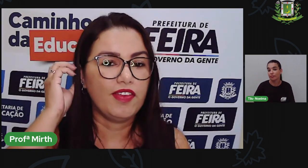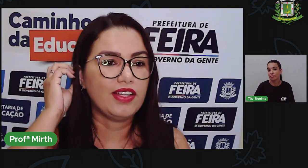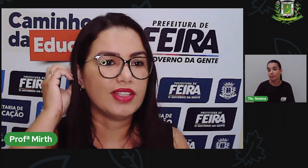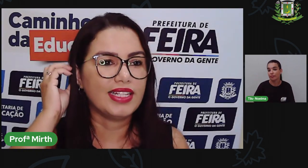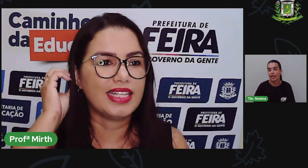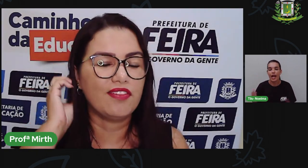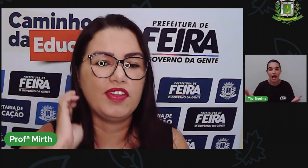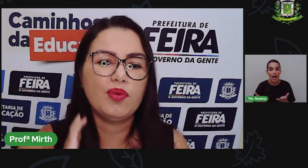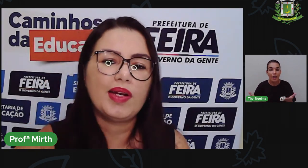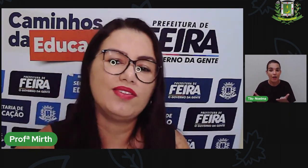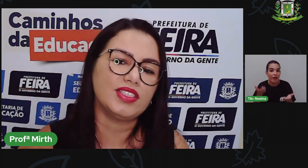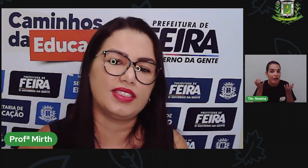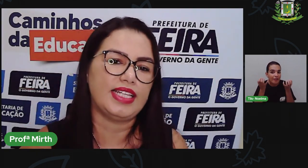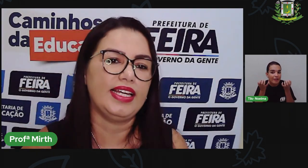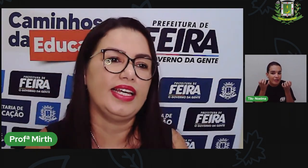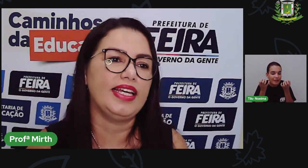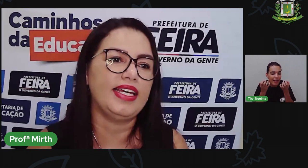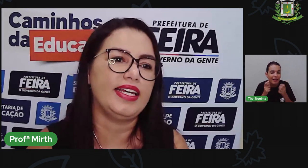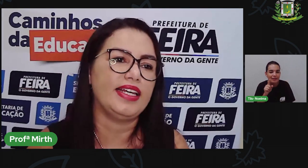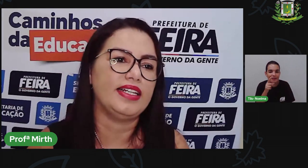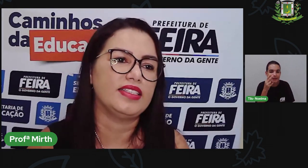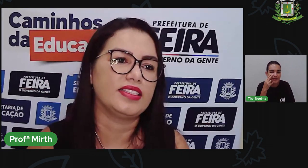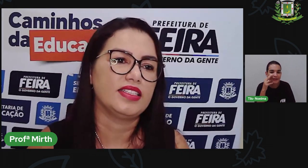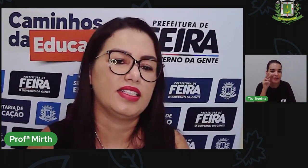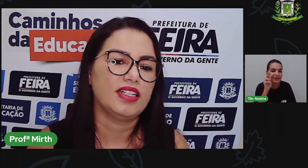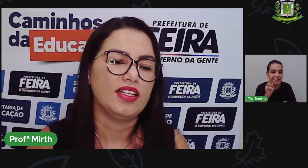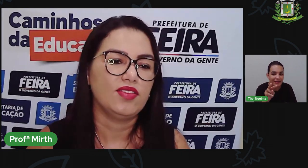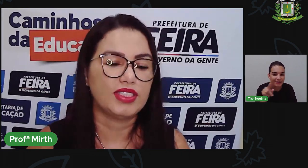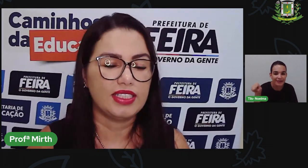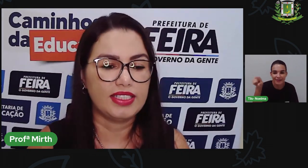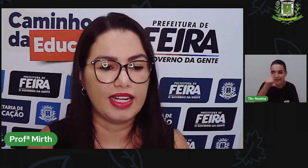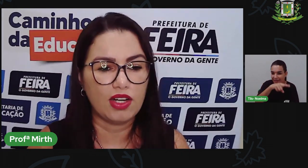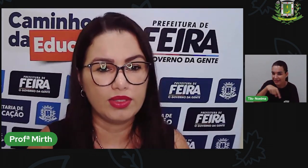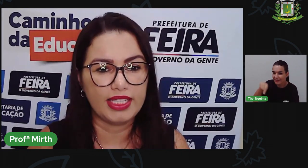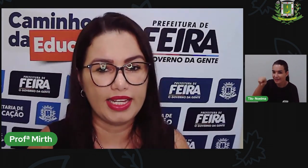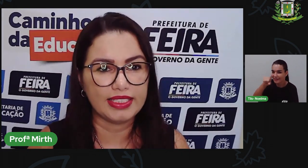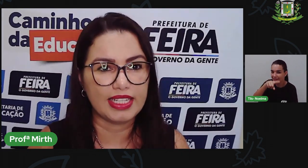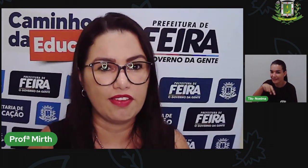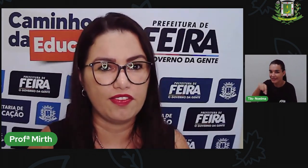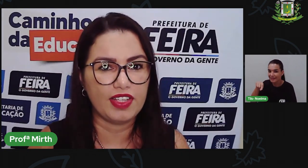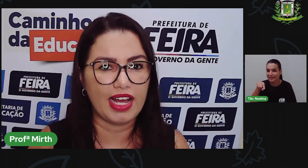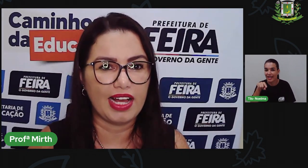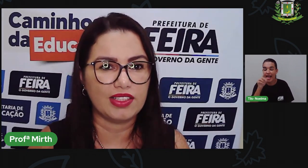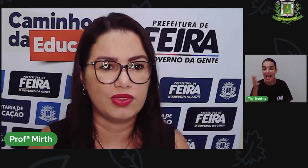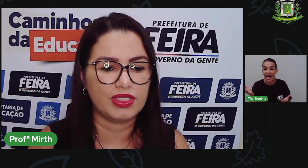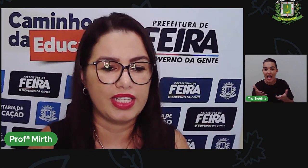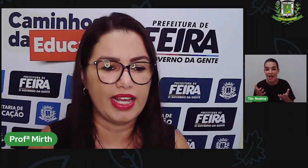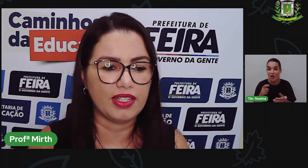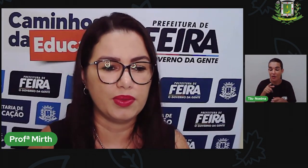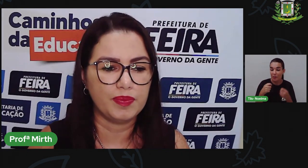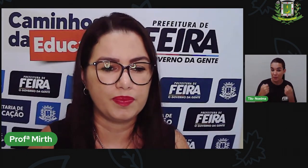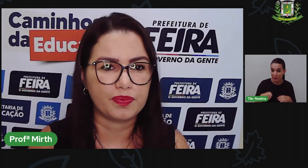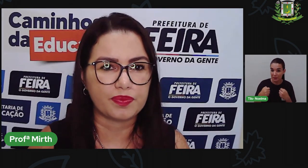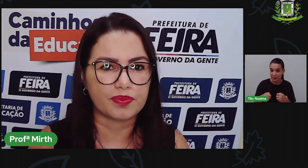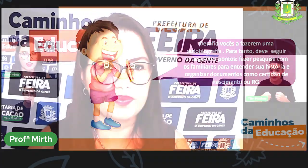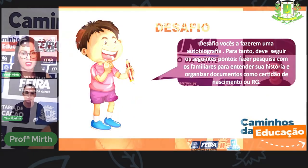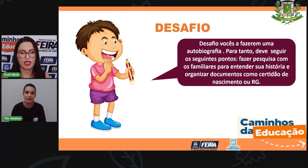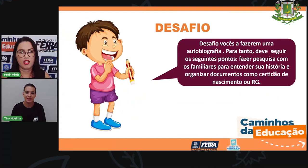Vem um desafio pra vocês. Vocês serão desafiados, certo?